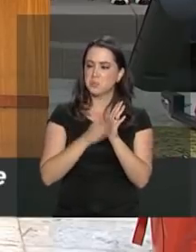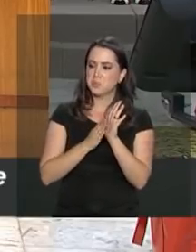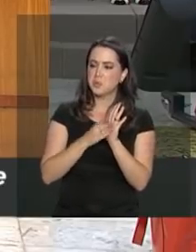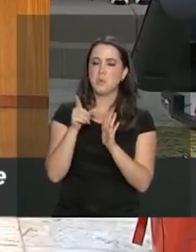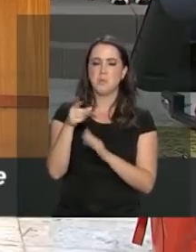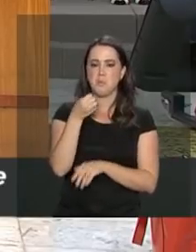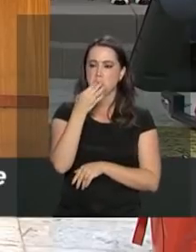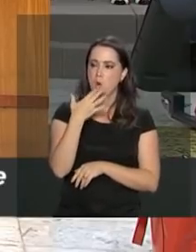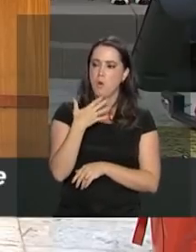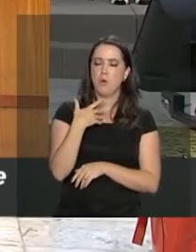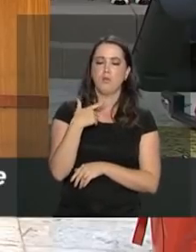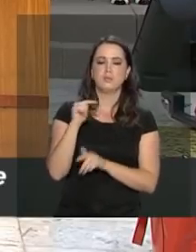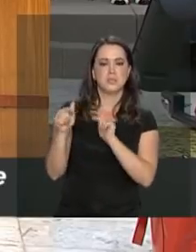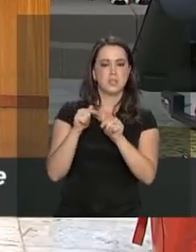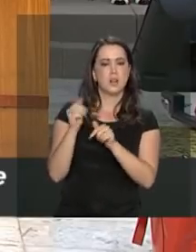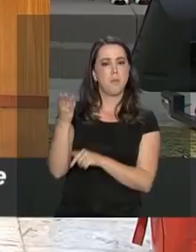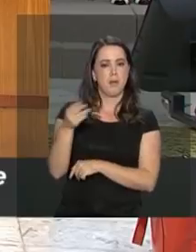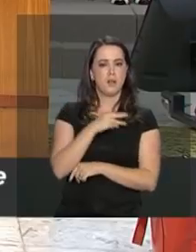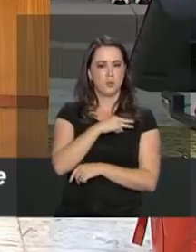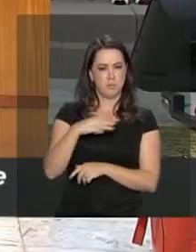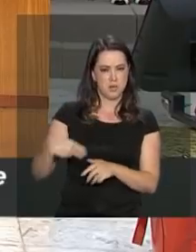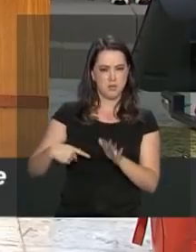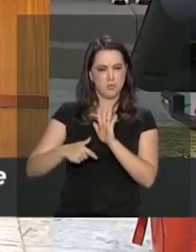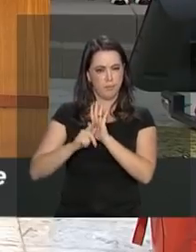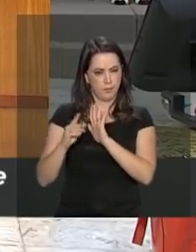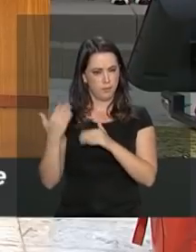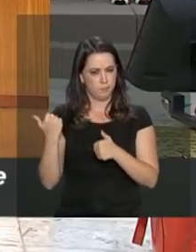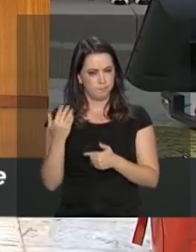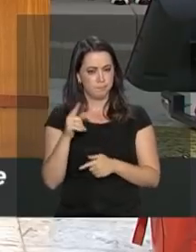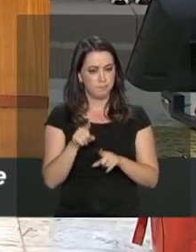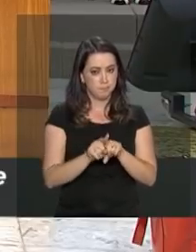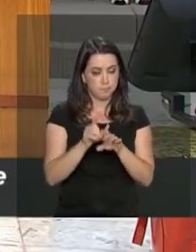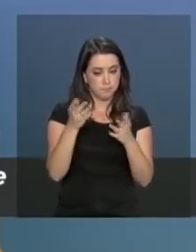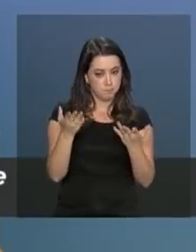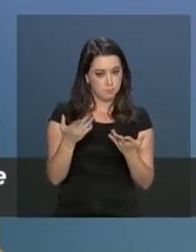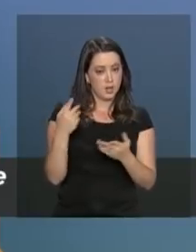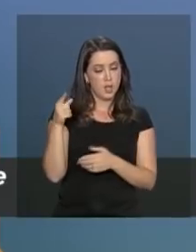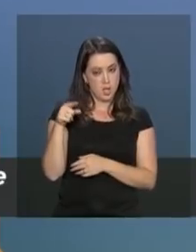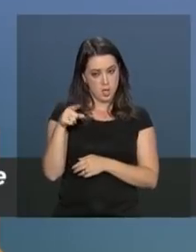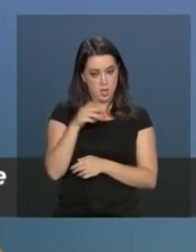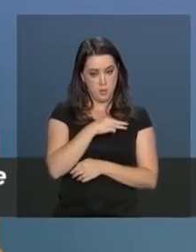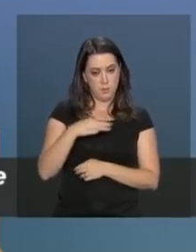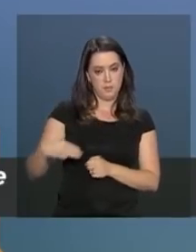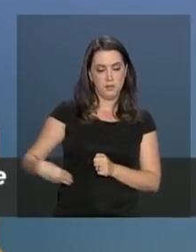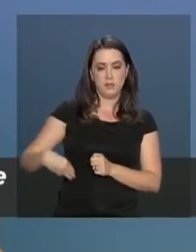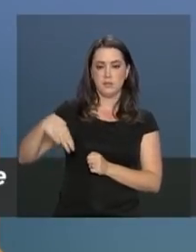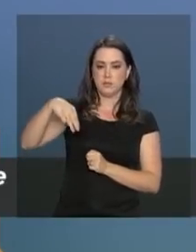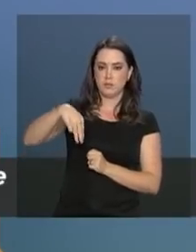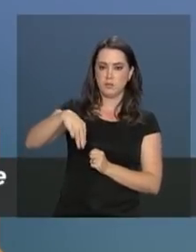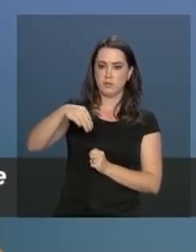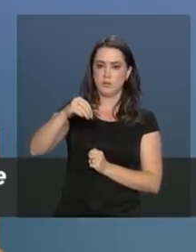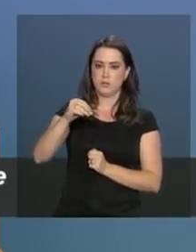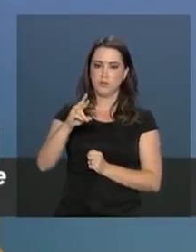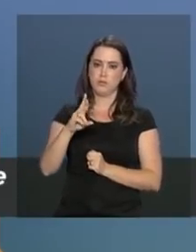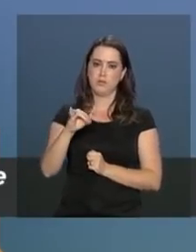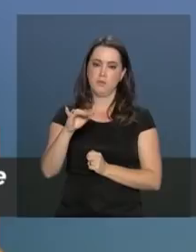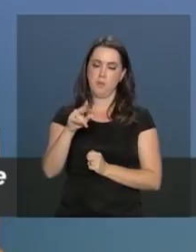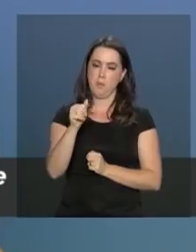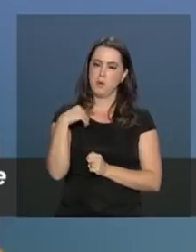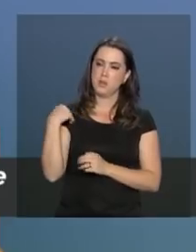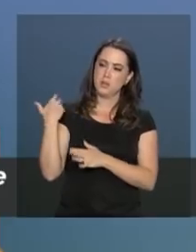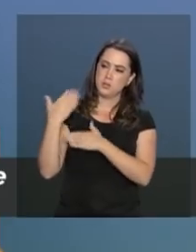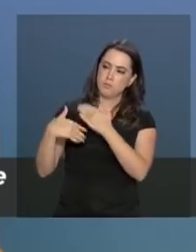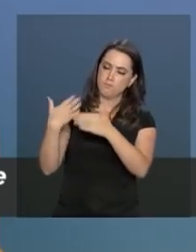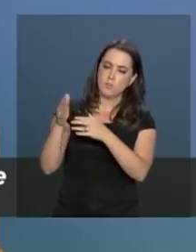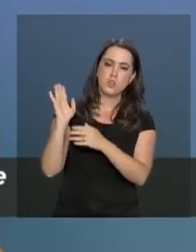o que moreira franco fez ao longo do nosso governo e moreira e acompanha há muito tempo mas seguramente nestes dois anos e